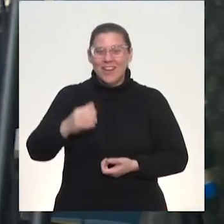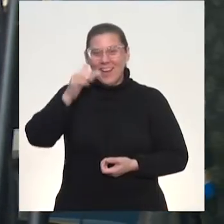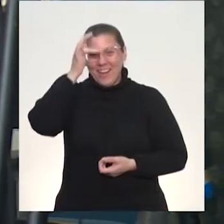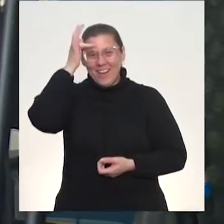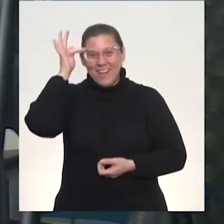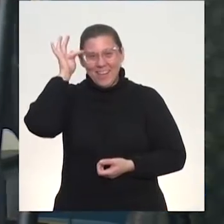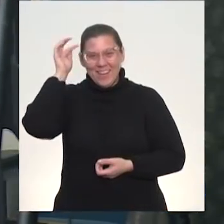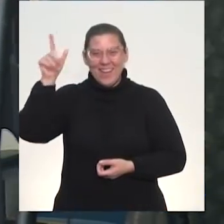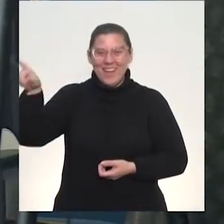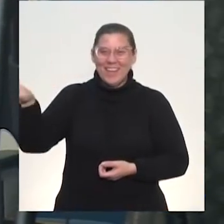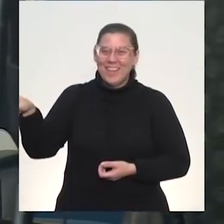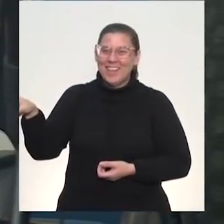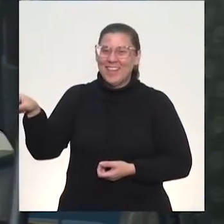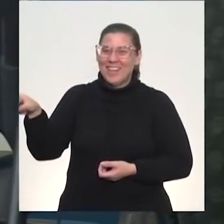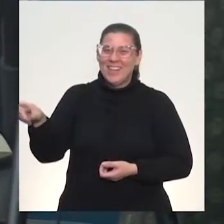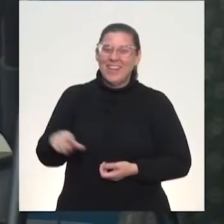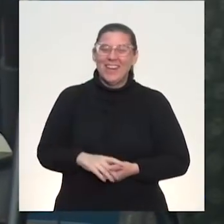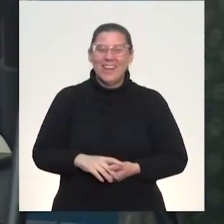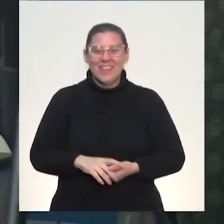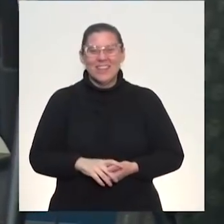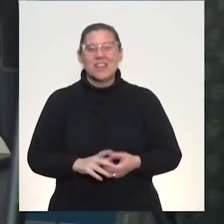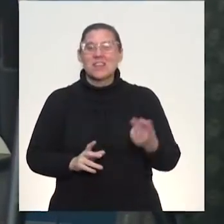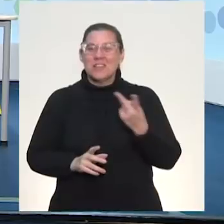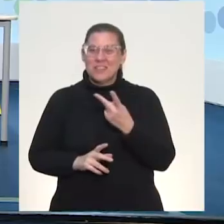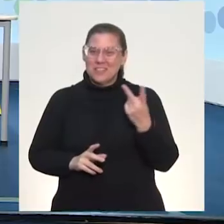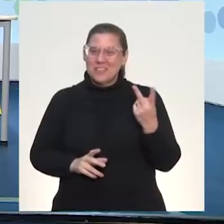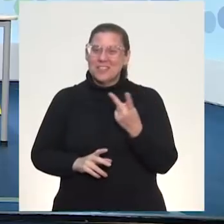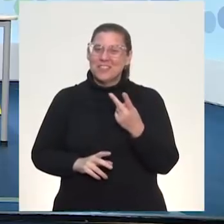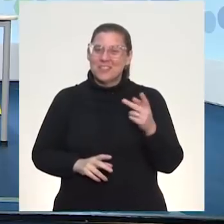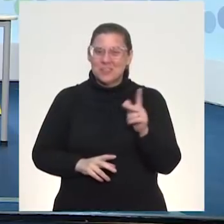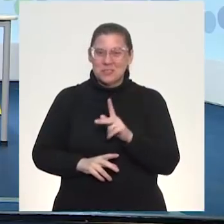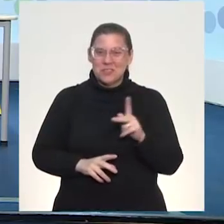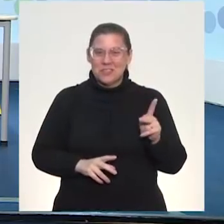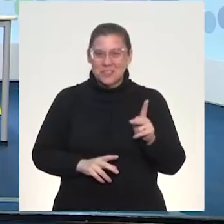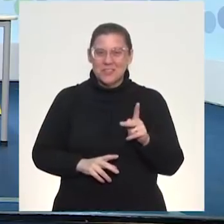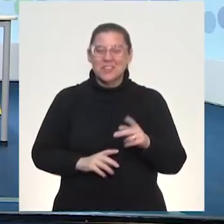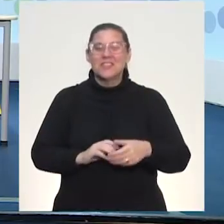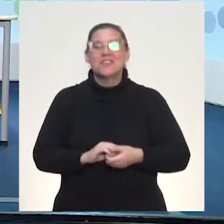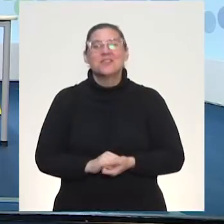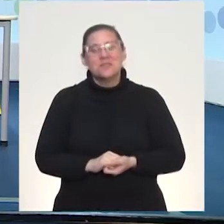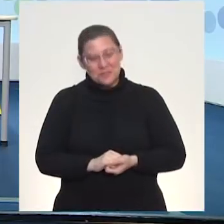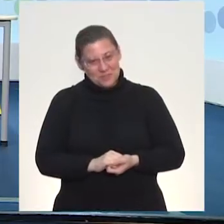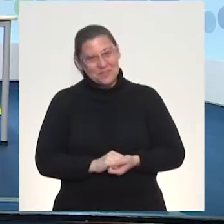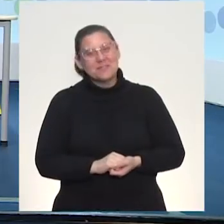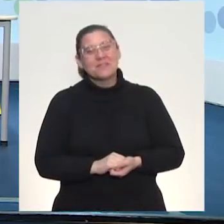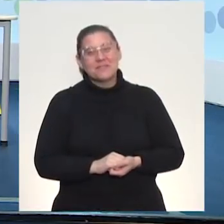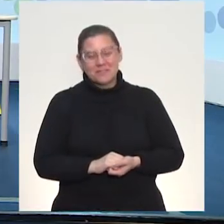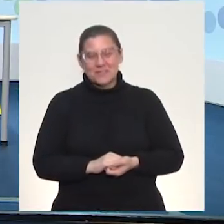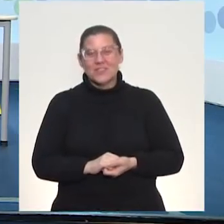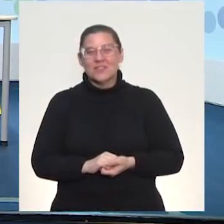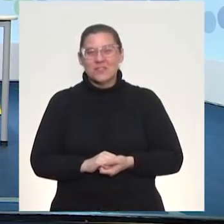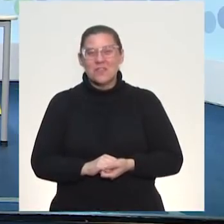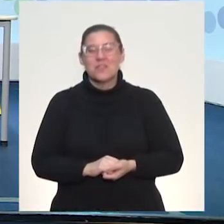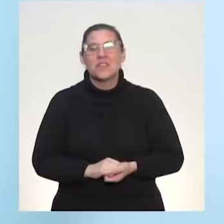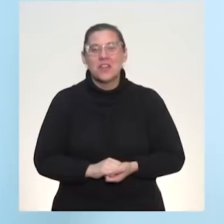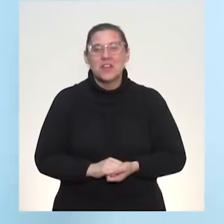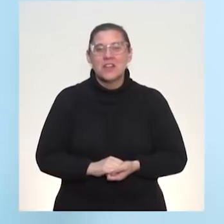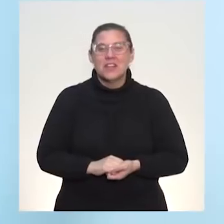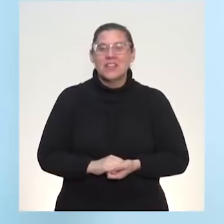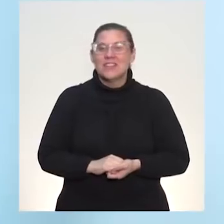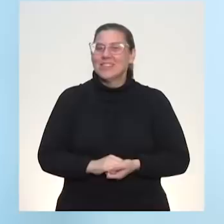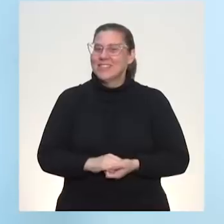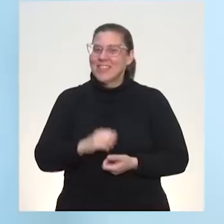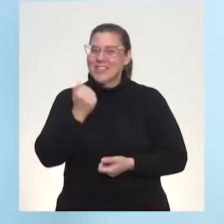É, A gente aê! está vendo aqui que a gente está com o acompanhamento dos professores Ciência da da aula natureza anterior. A aqui ciência da natureza interligada. está, ó, É